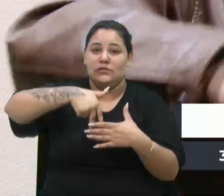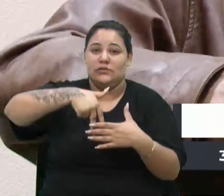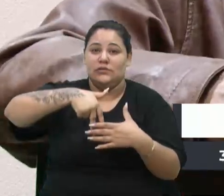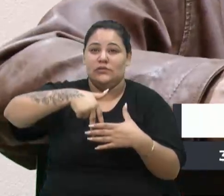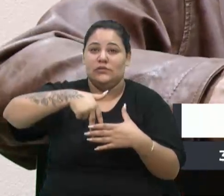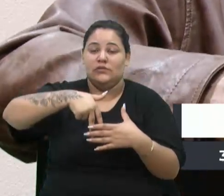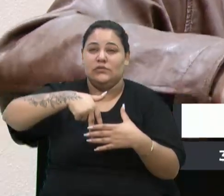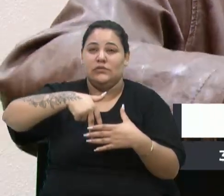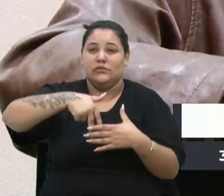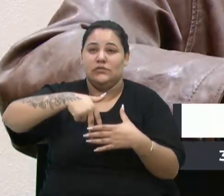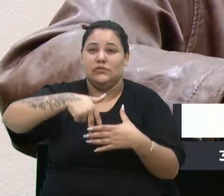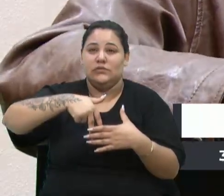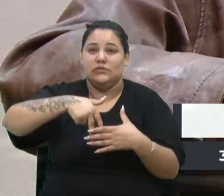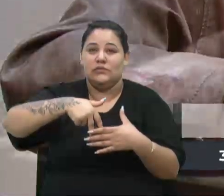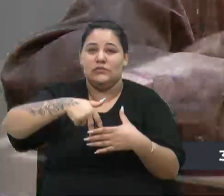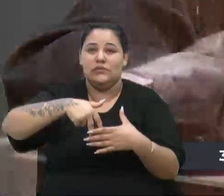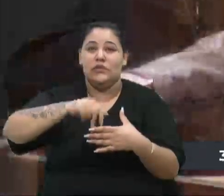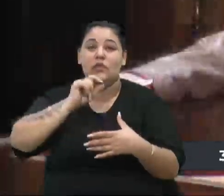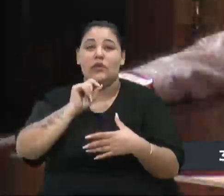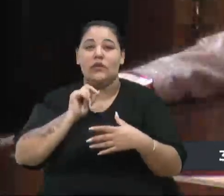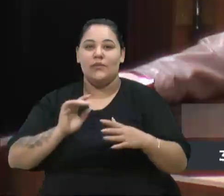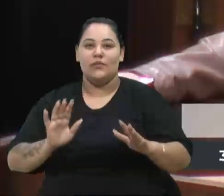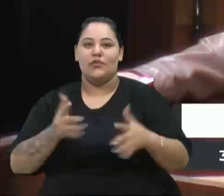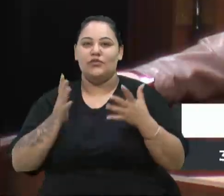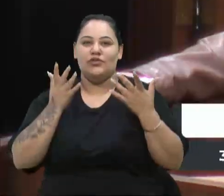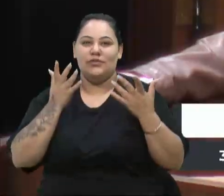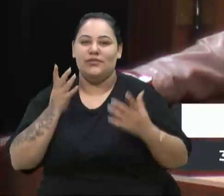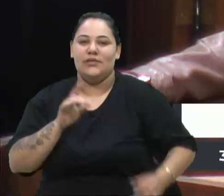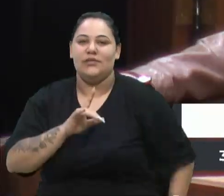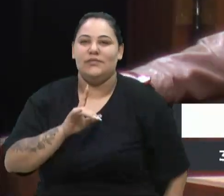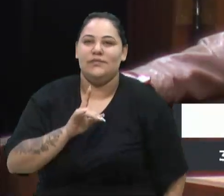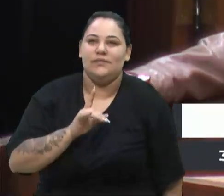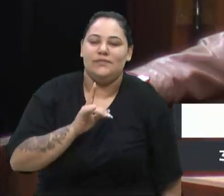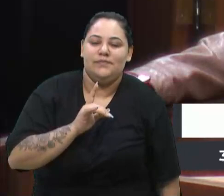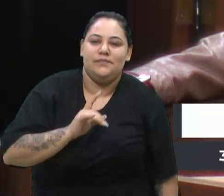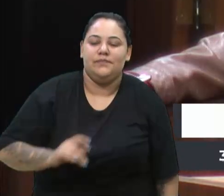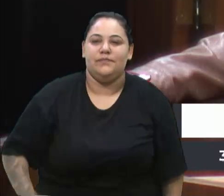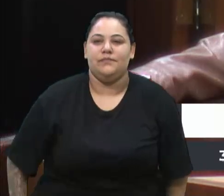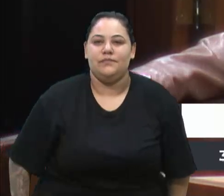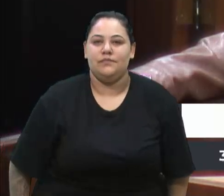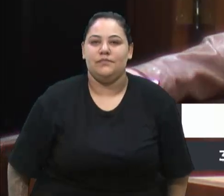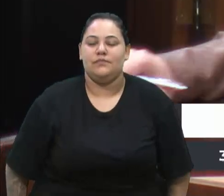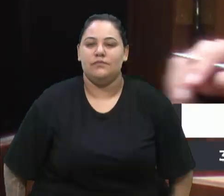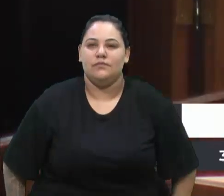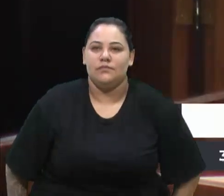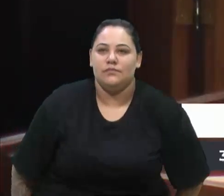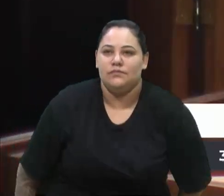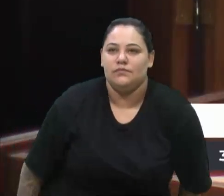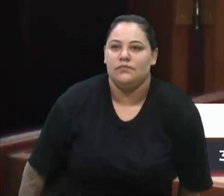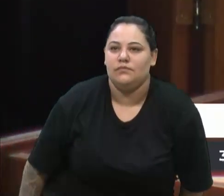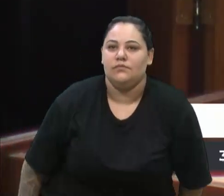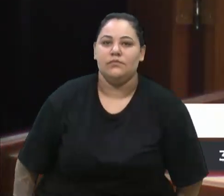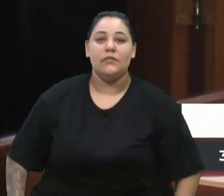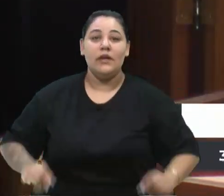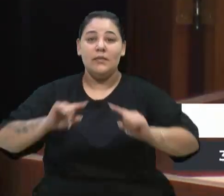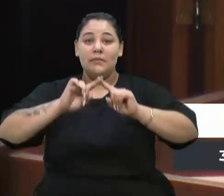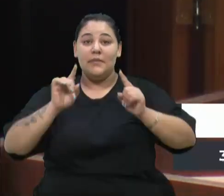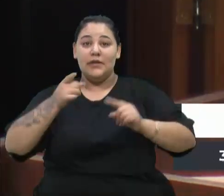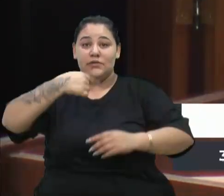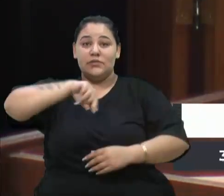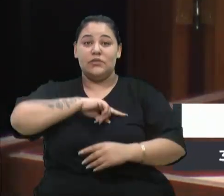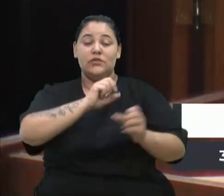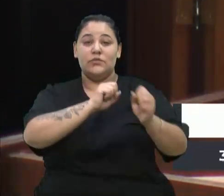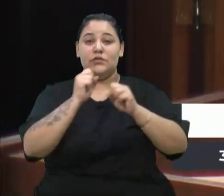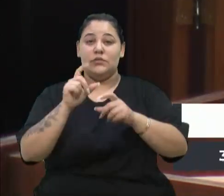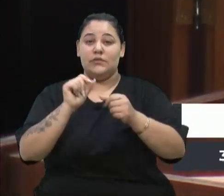vereador. O que me move não são as vaidades. Logo em seguida, por favor. Mas aquilo que podemos efetivamente fazer